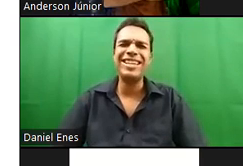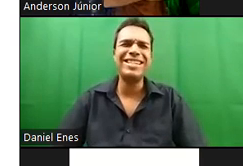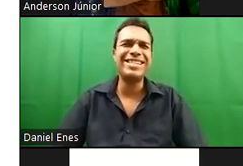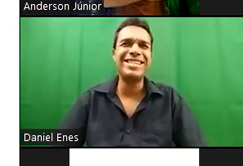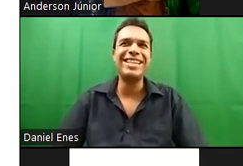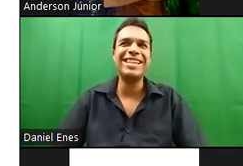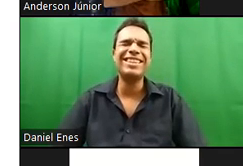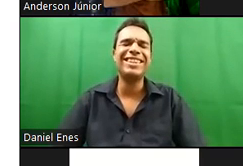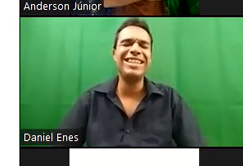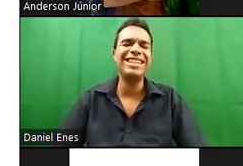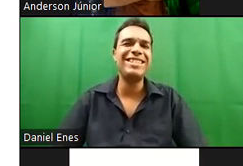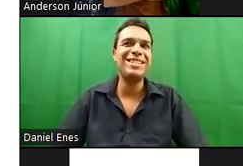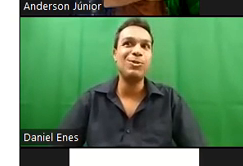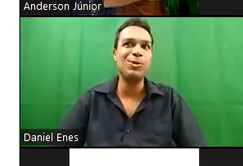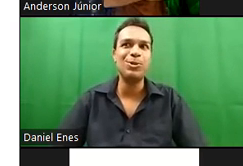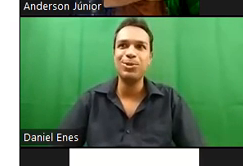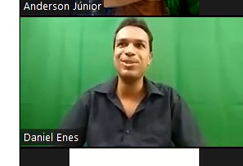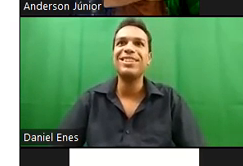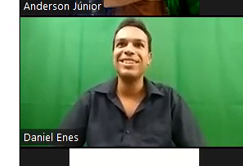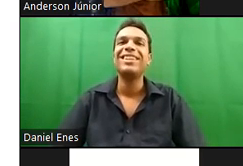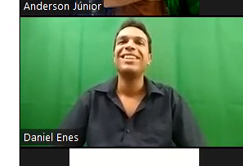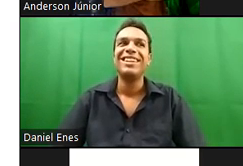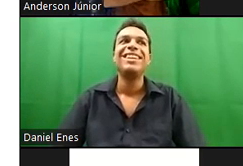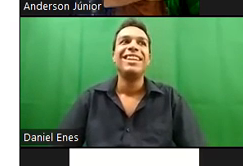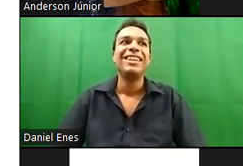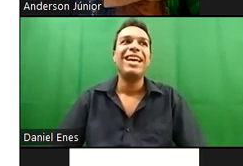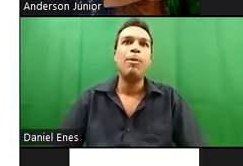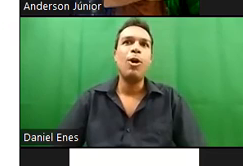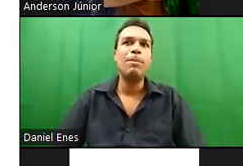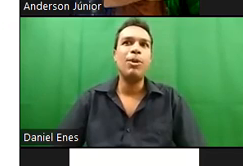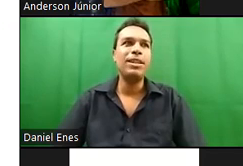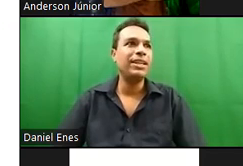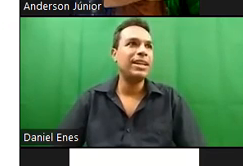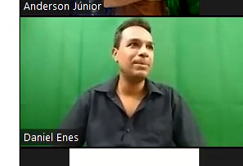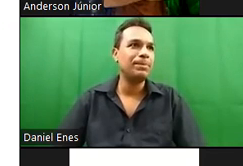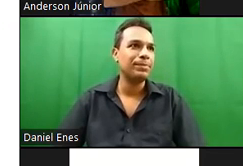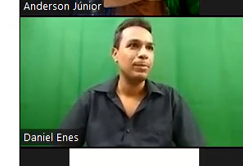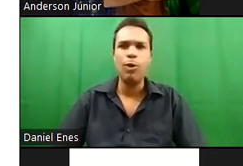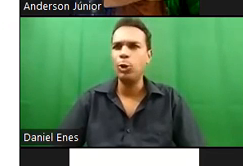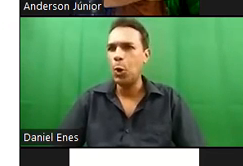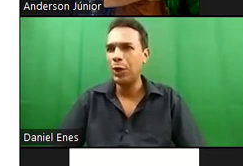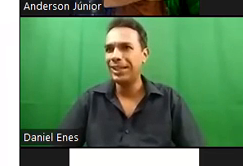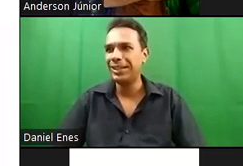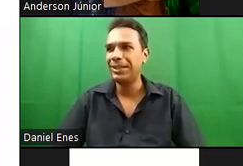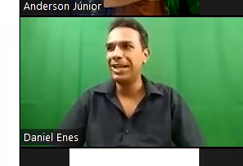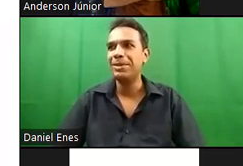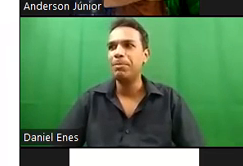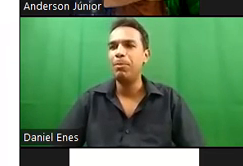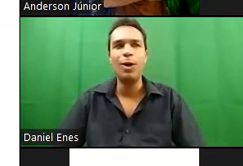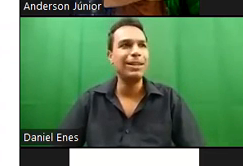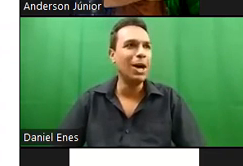Delícia, delicinha, delicioso, né? Bola, bolinha, bolona,